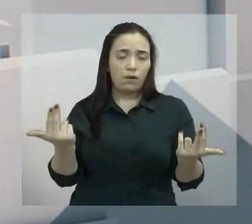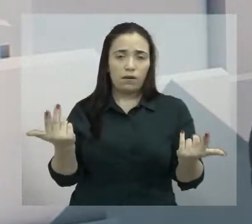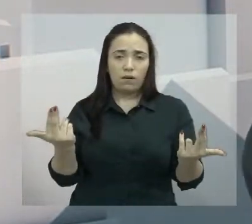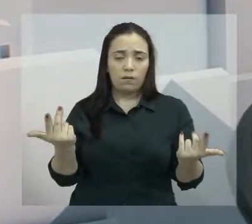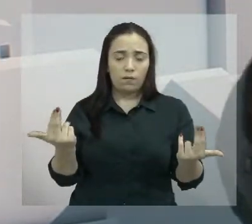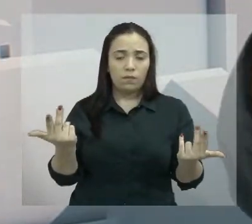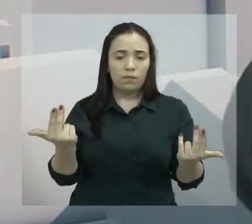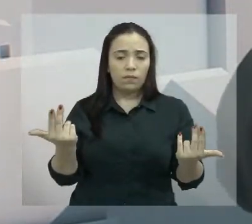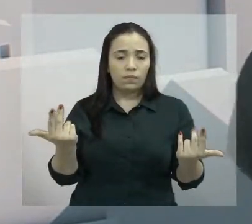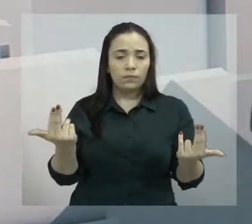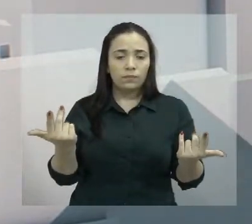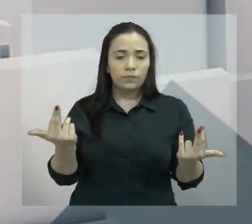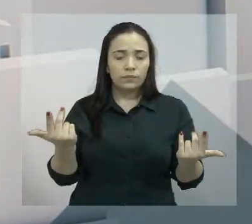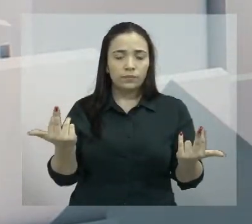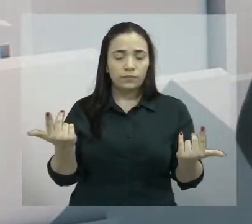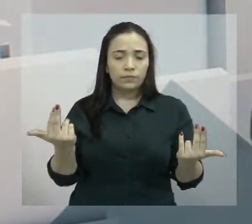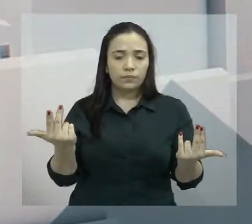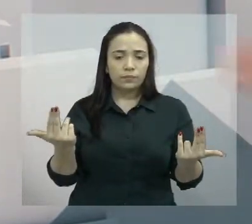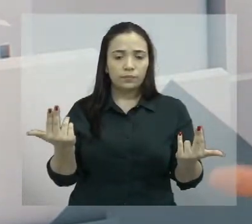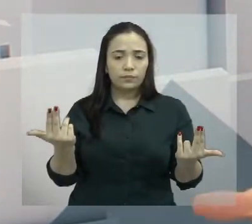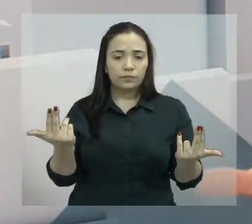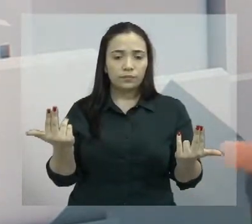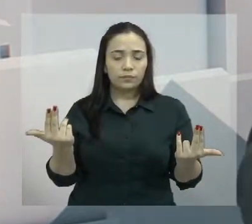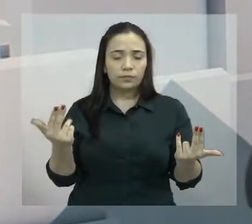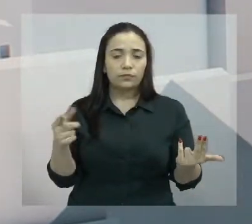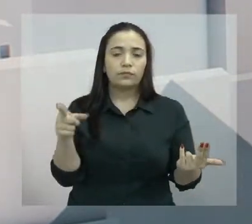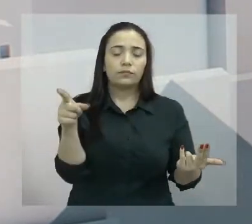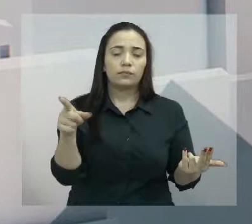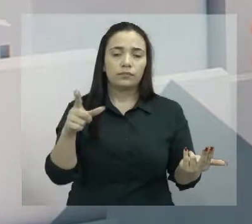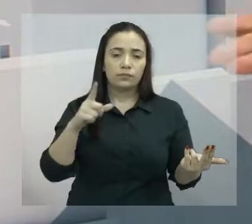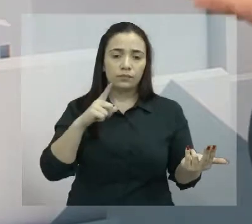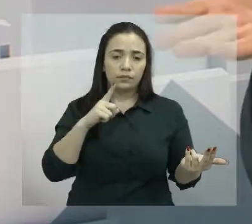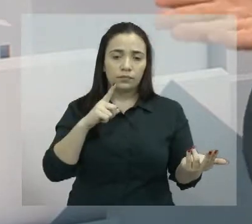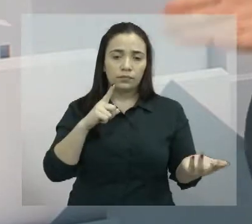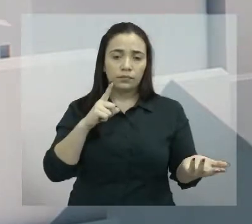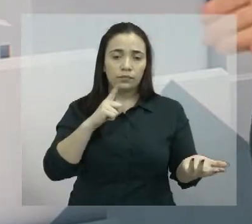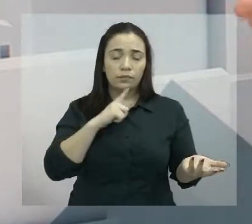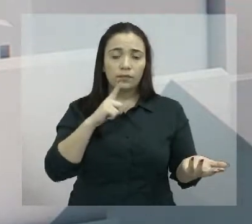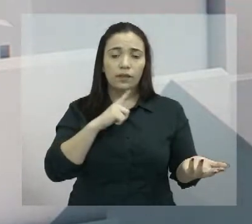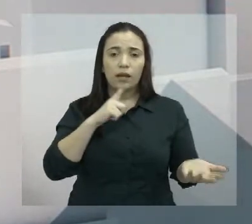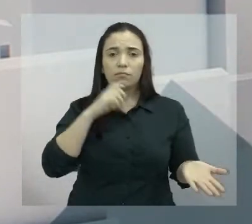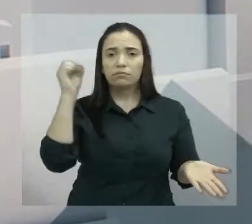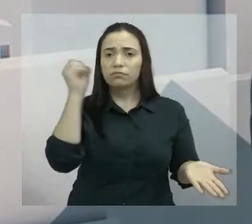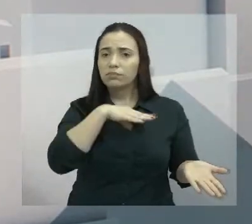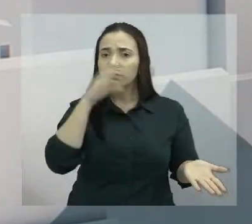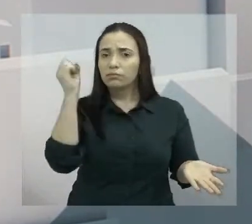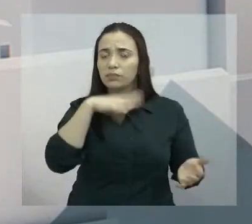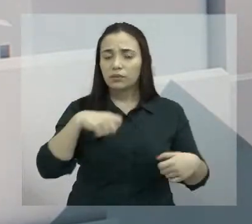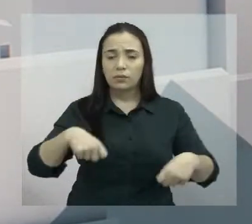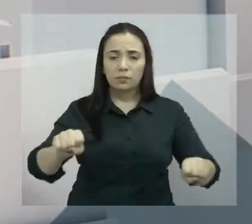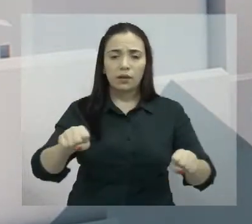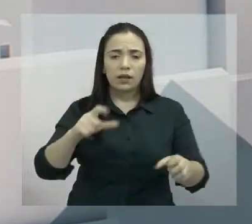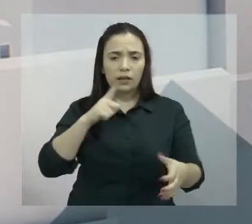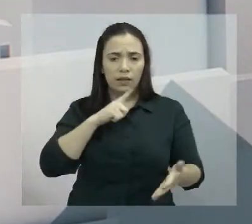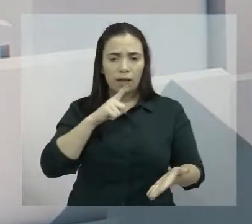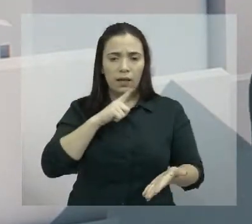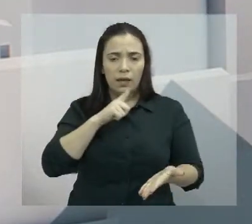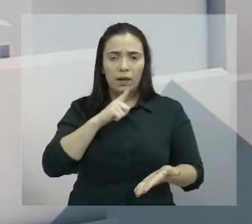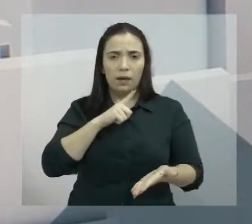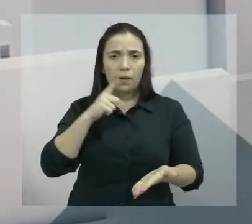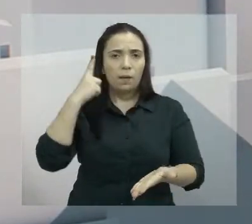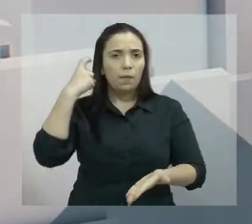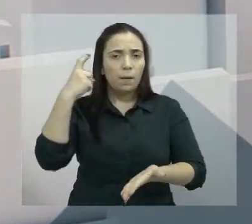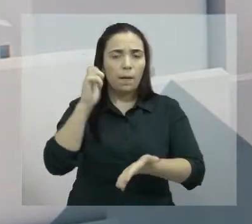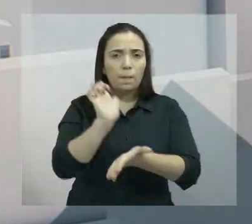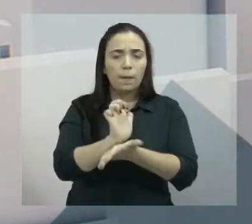um motorista de veículo de mais rodas. Eles são muito ousados. Pois é, inclusive eles buzinam para o carro